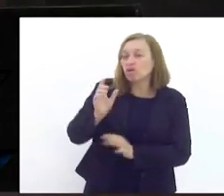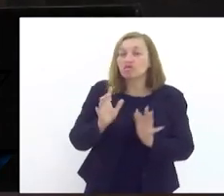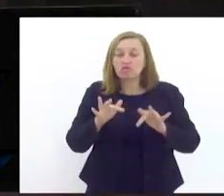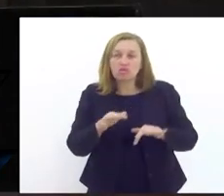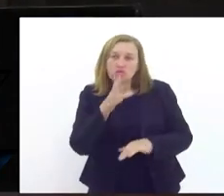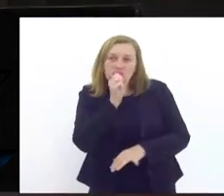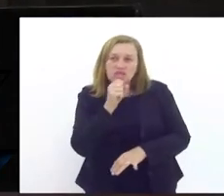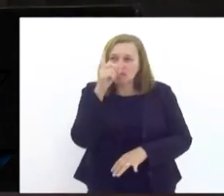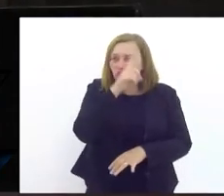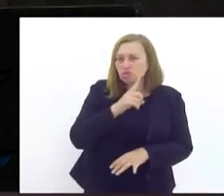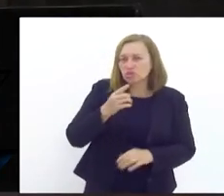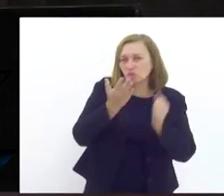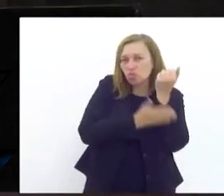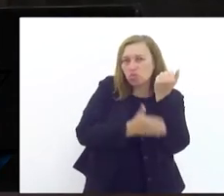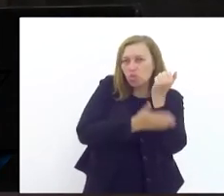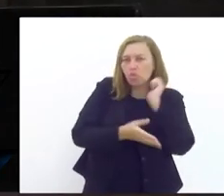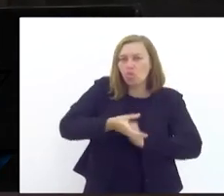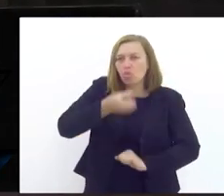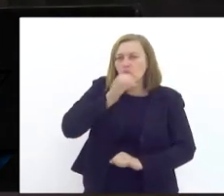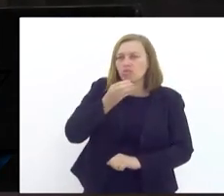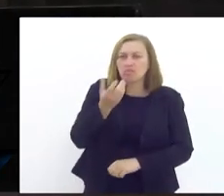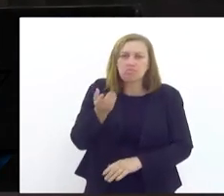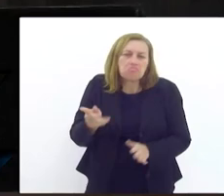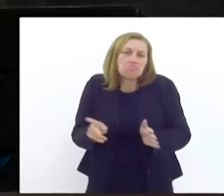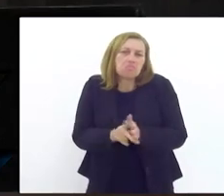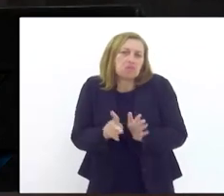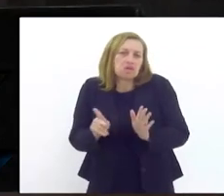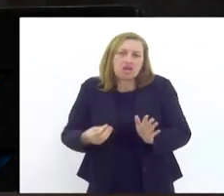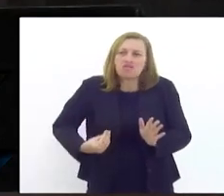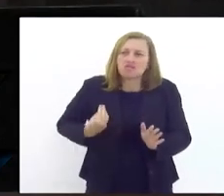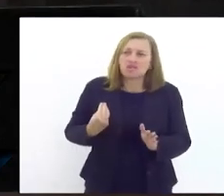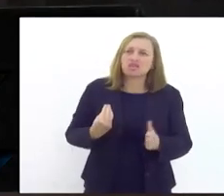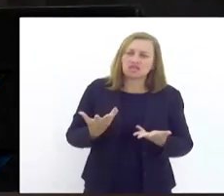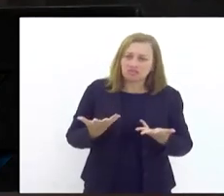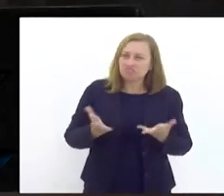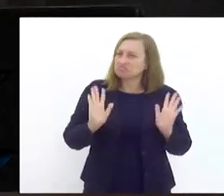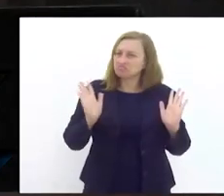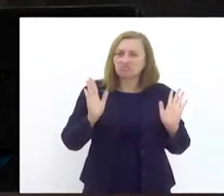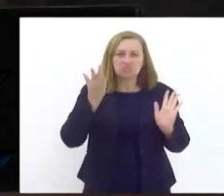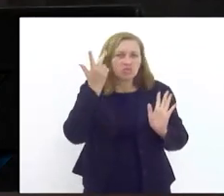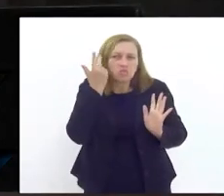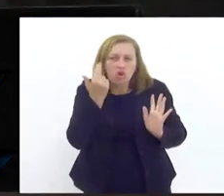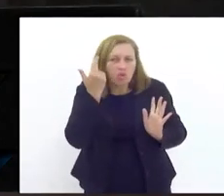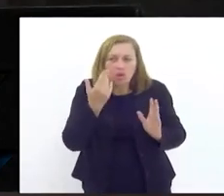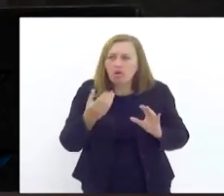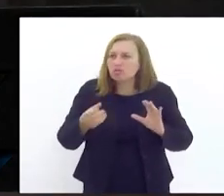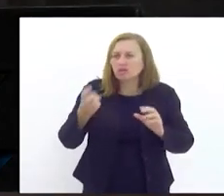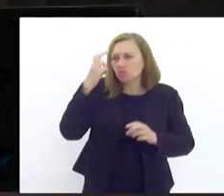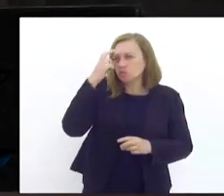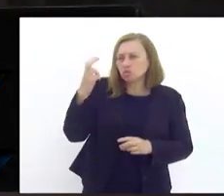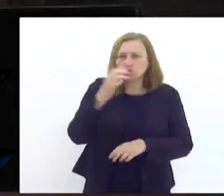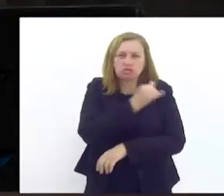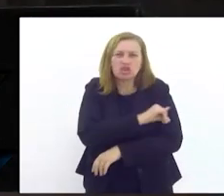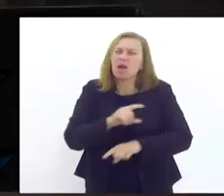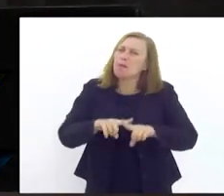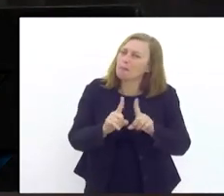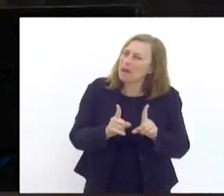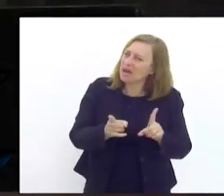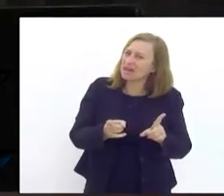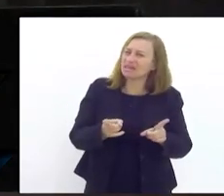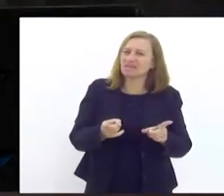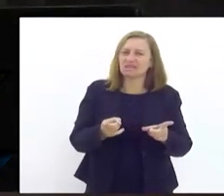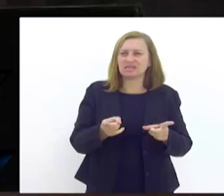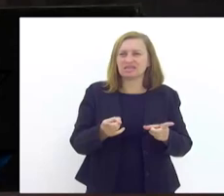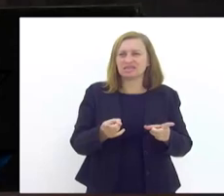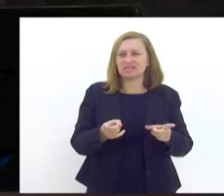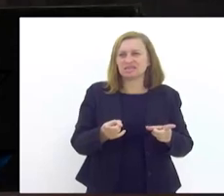comendo churrasco faz parte da vida de boa parte do cidadão carioca faz parte da cultura do Rio de Janeiro mas exacerbar